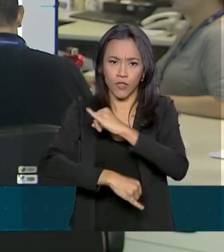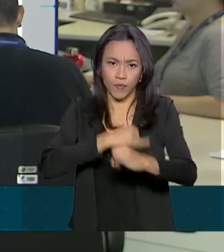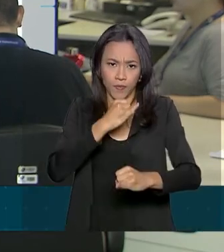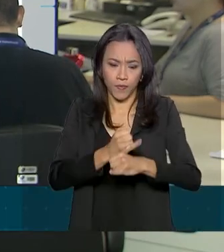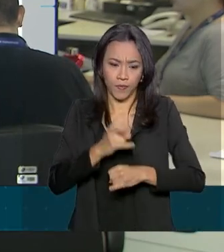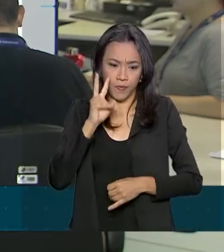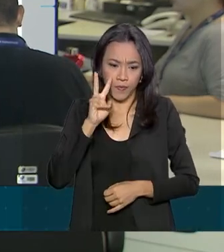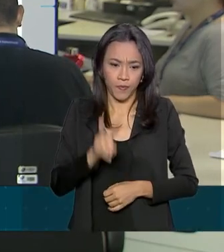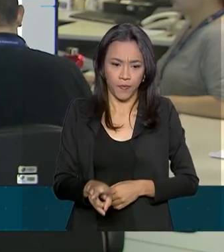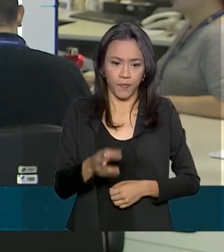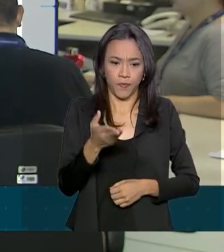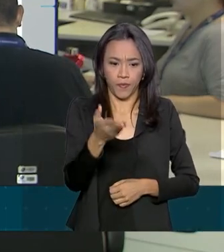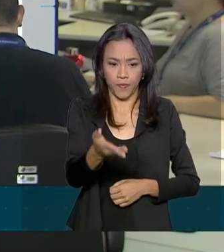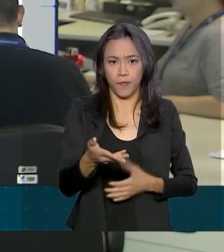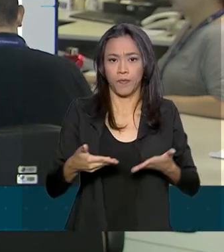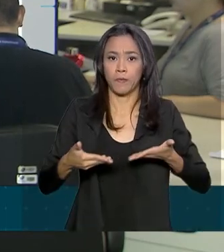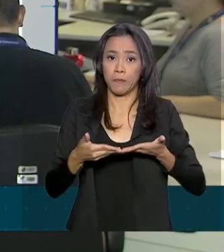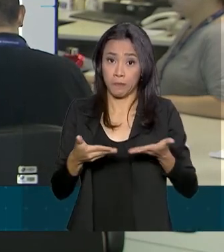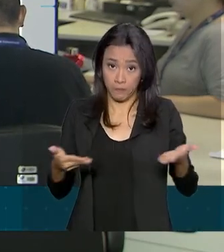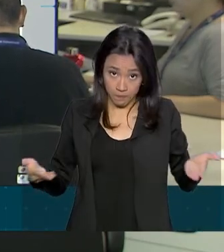endereço